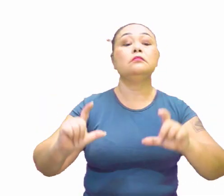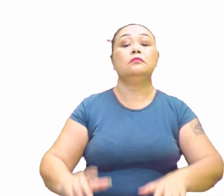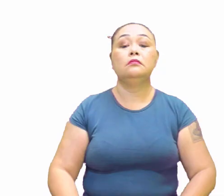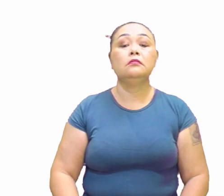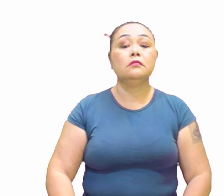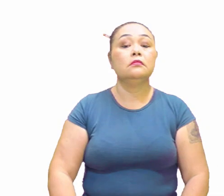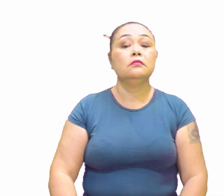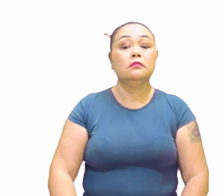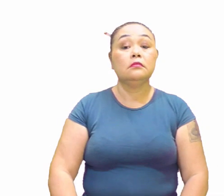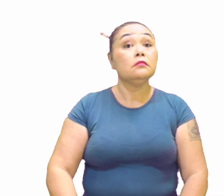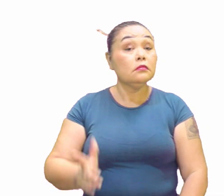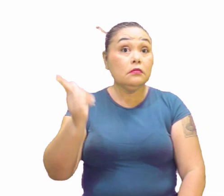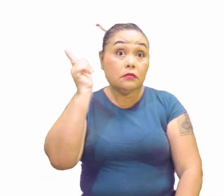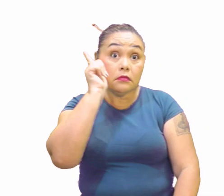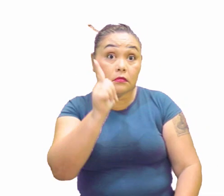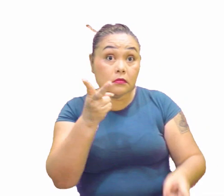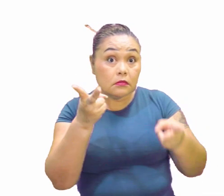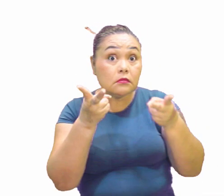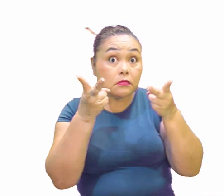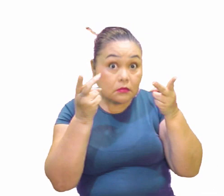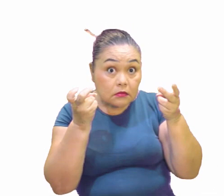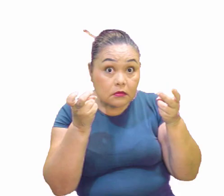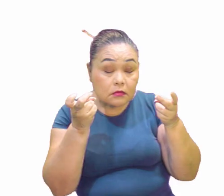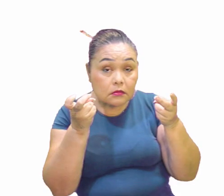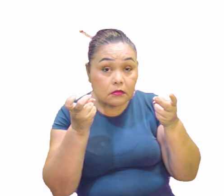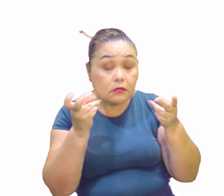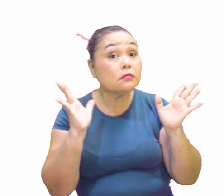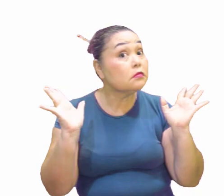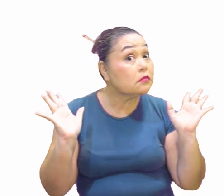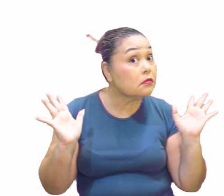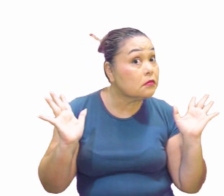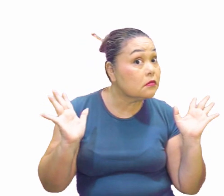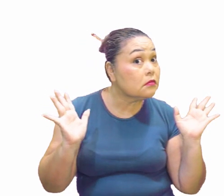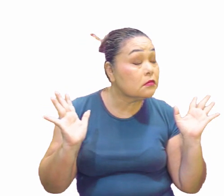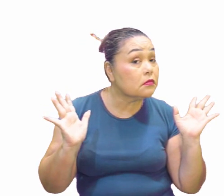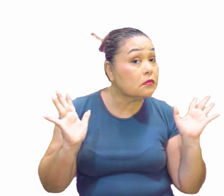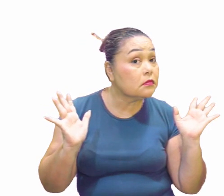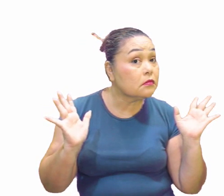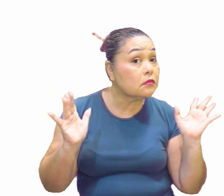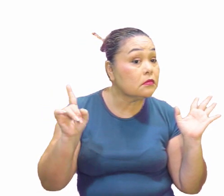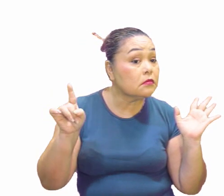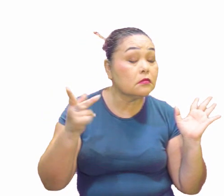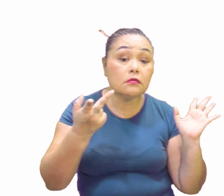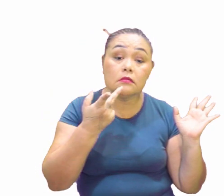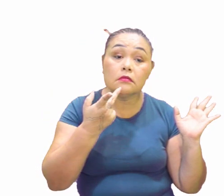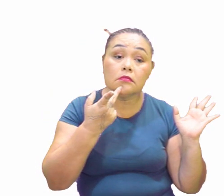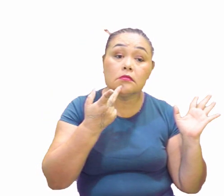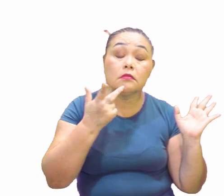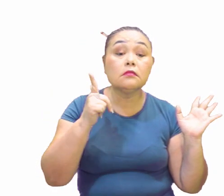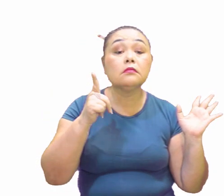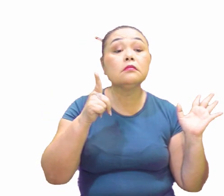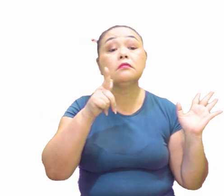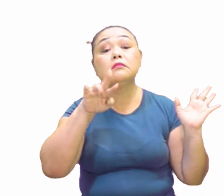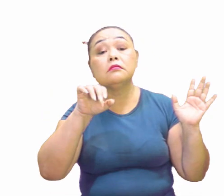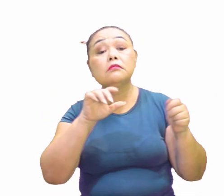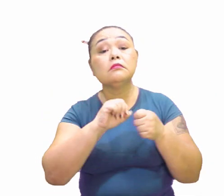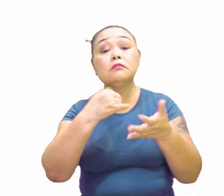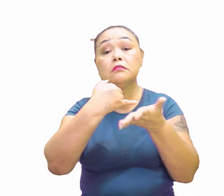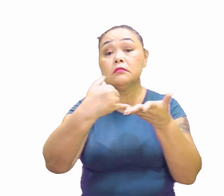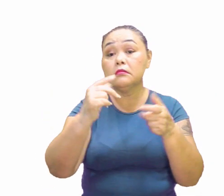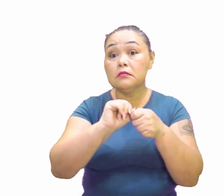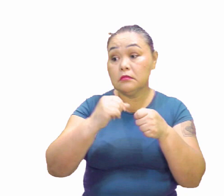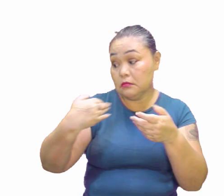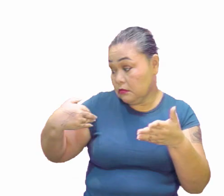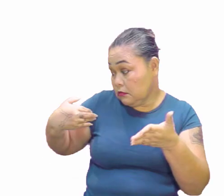Consegue identificar? Ó, quando fala assim, em geral, as drogas não